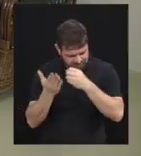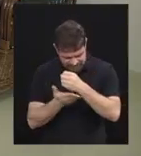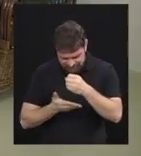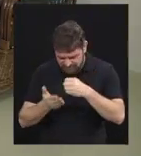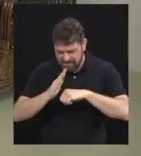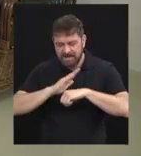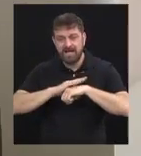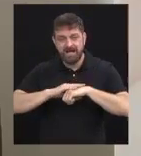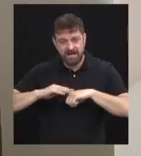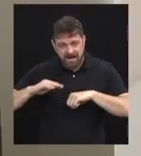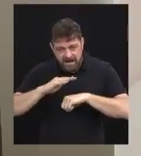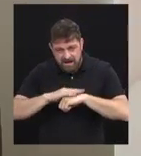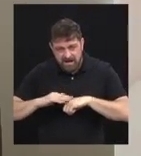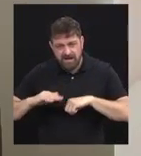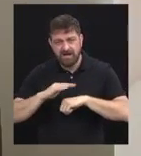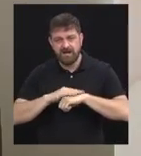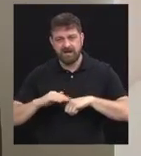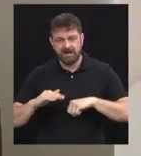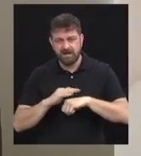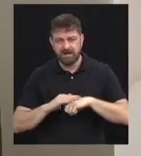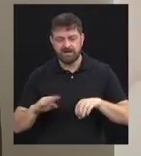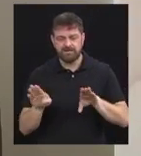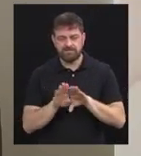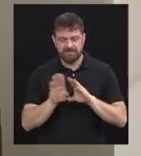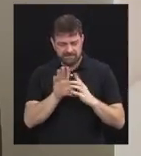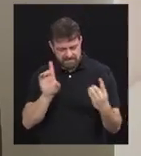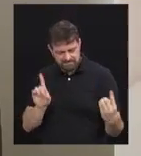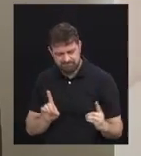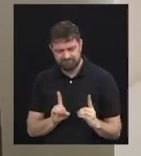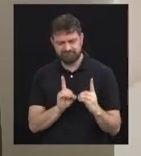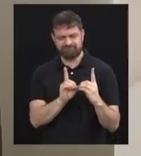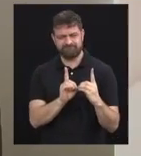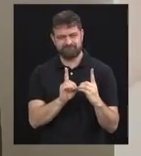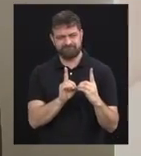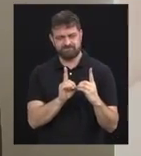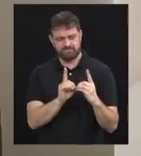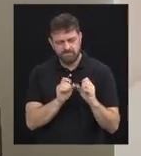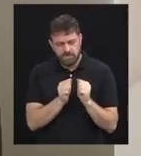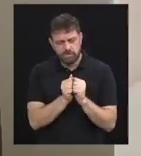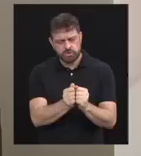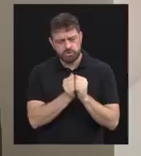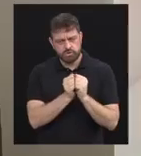o carinho, a disponibilidade,